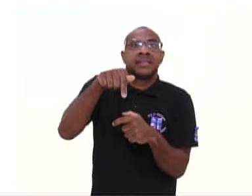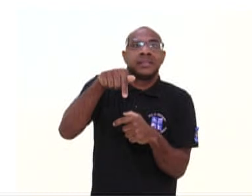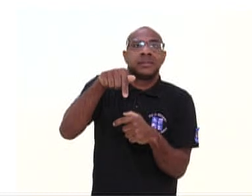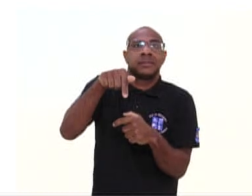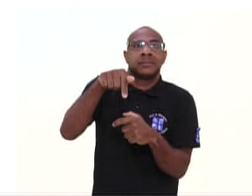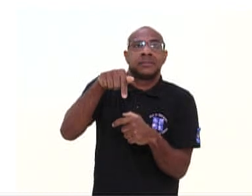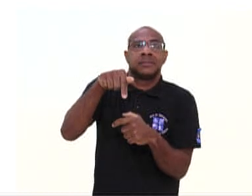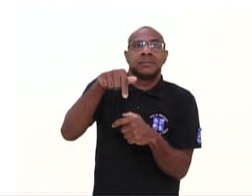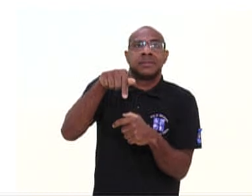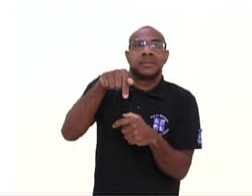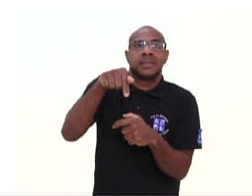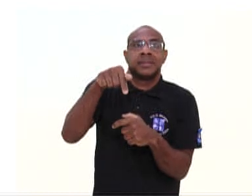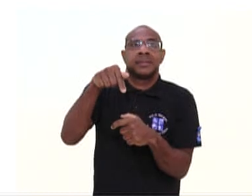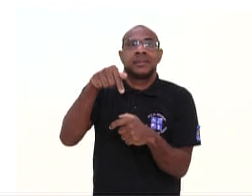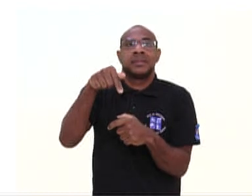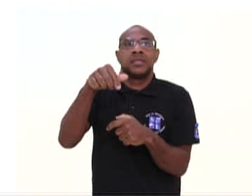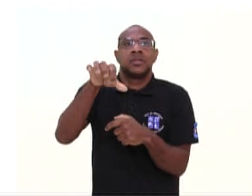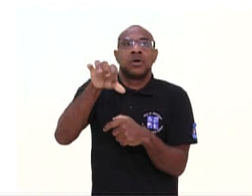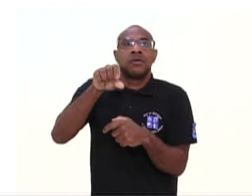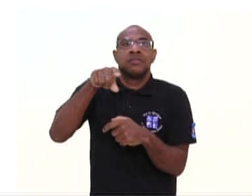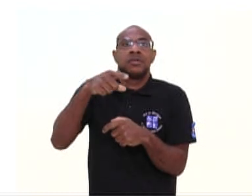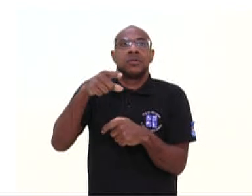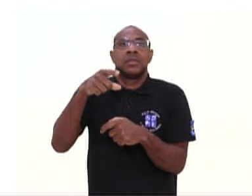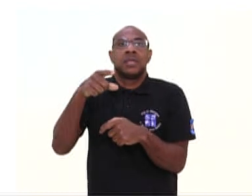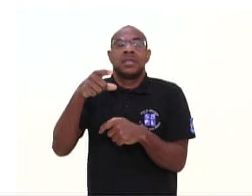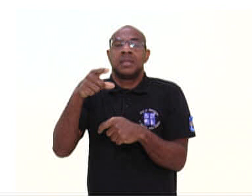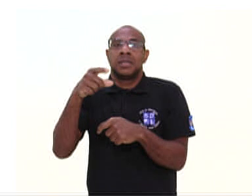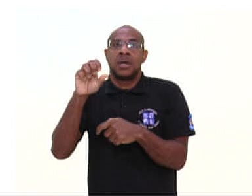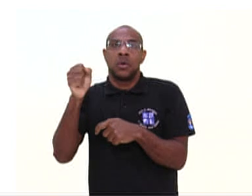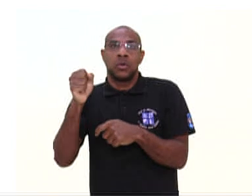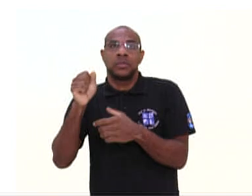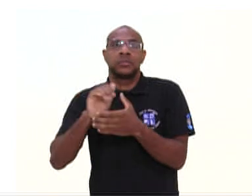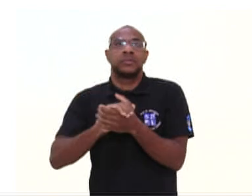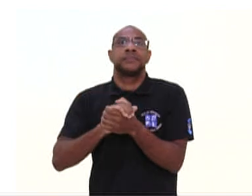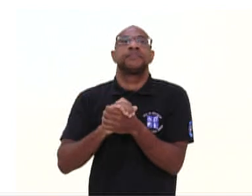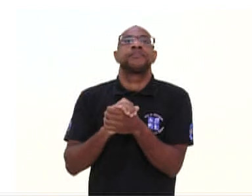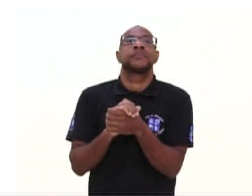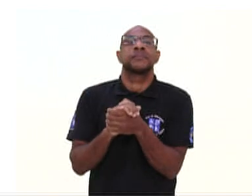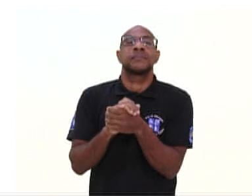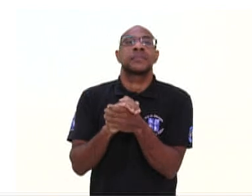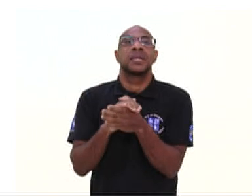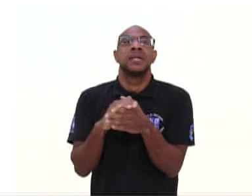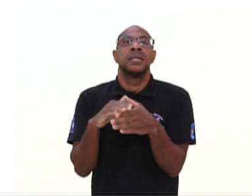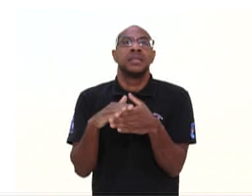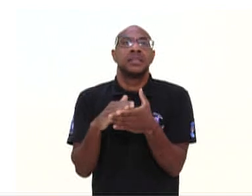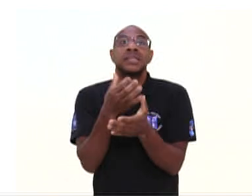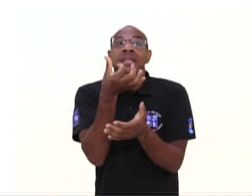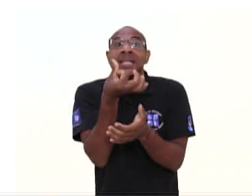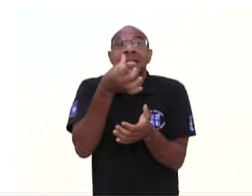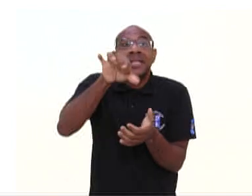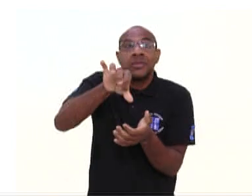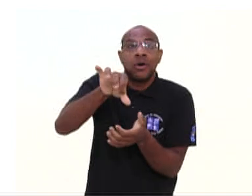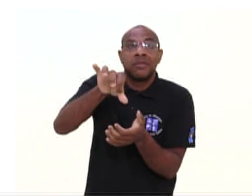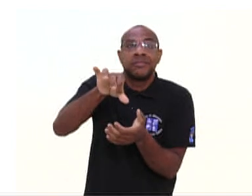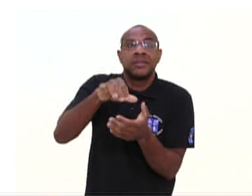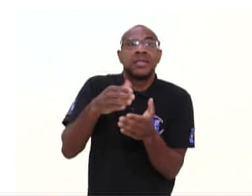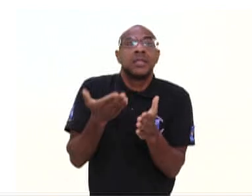74,3% entre os anos de 2017 e 2018, enquanto os que tinham televisão de tubo caiu de 38,8%